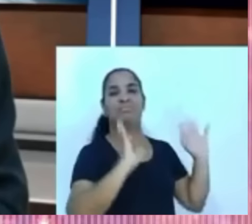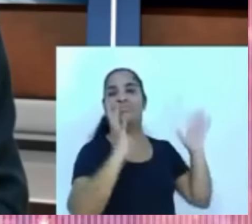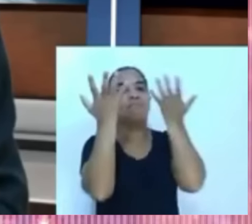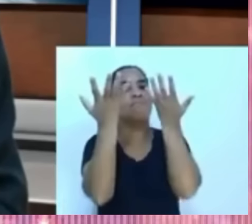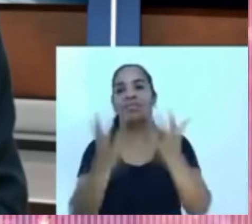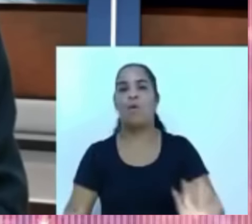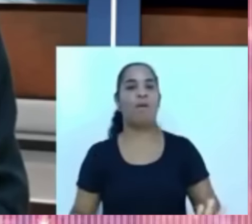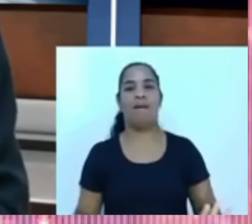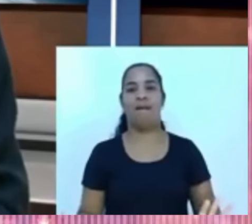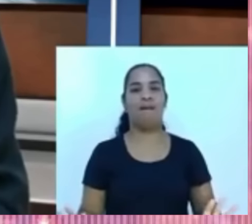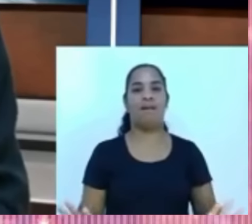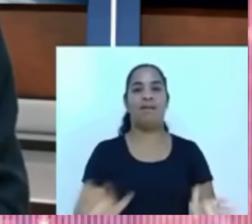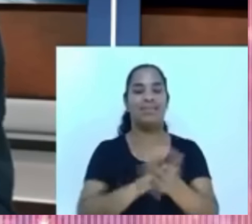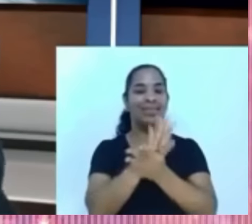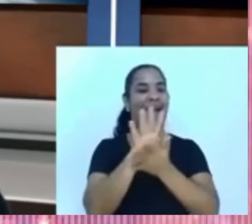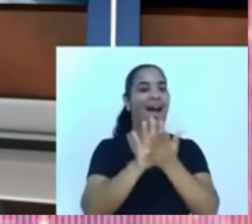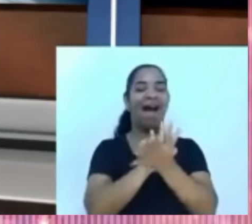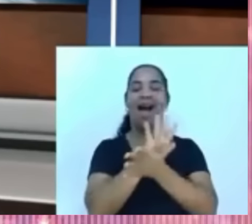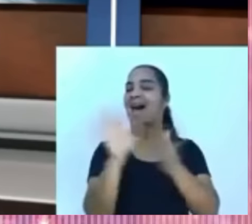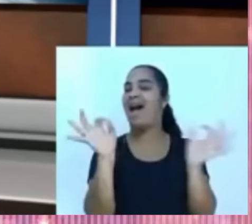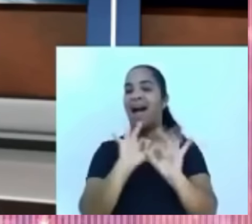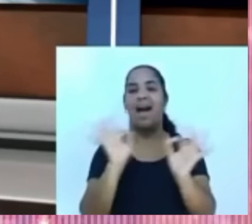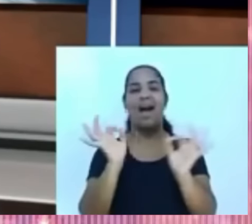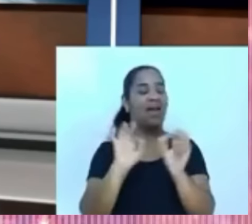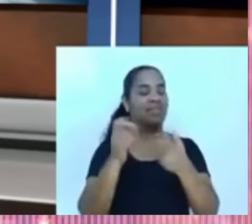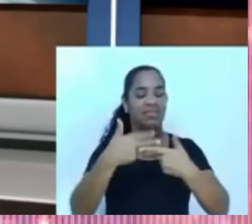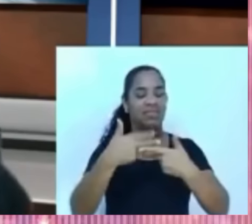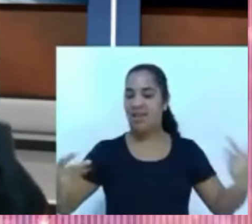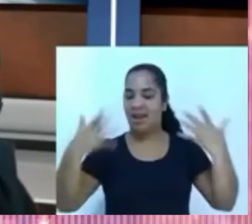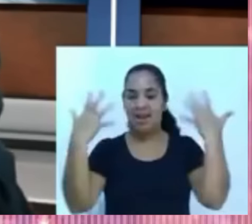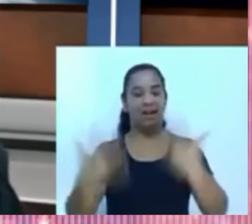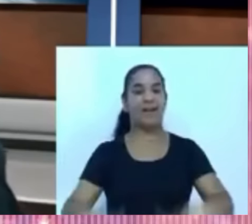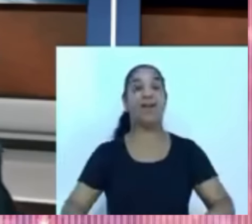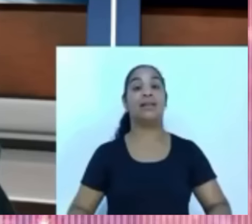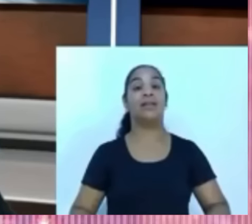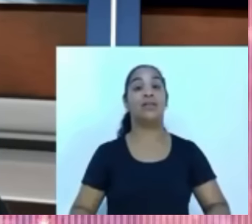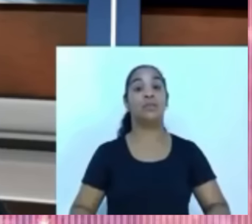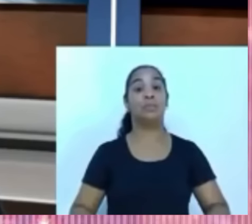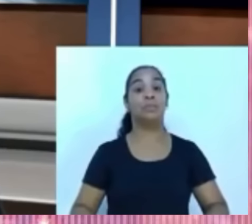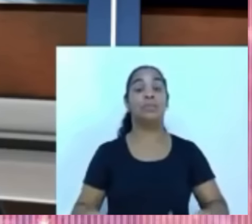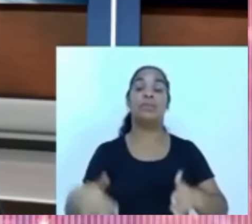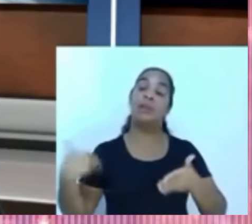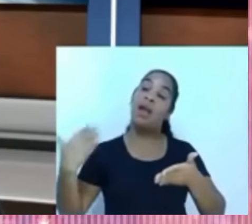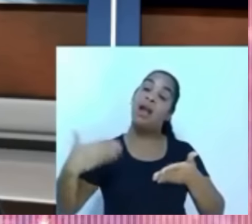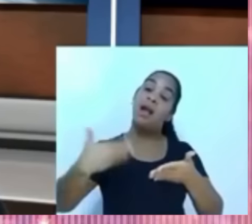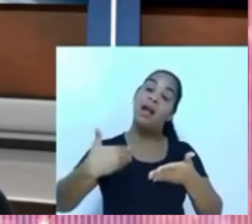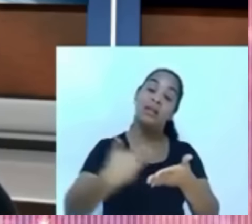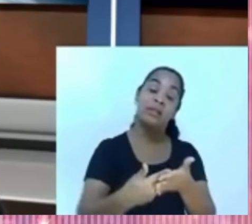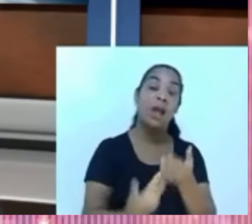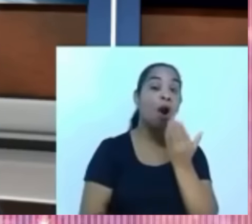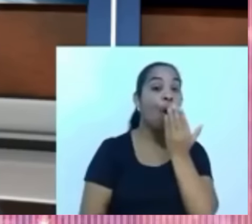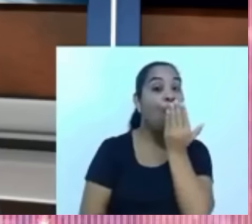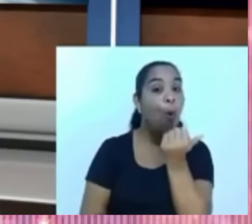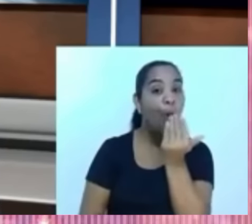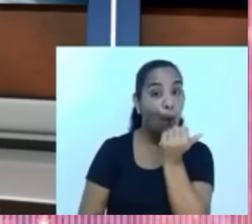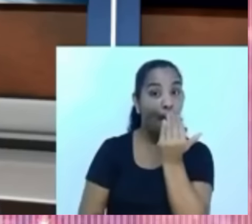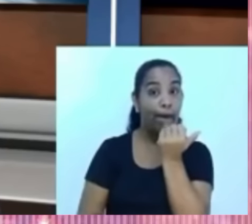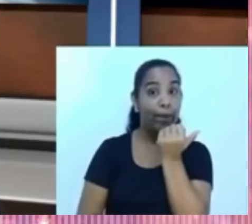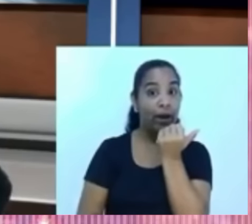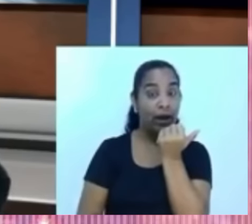100% dos bens de tal forma que até o alimento que se lhe oferece se